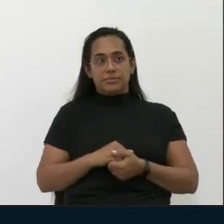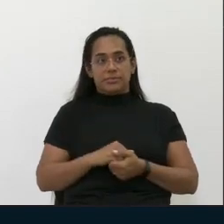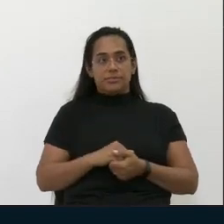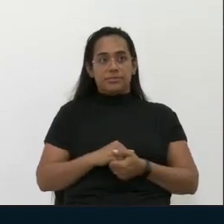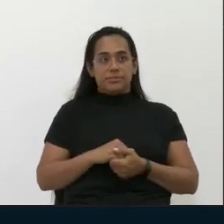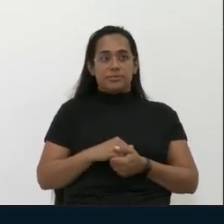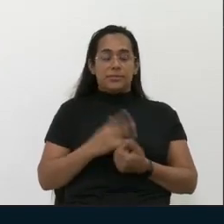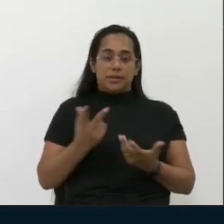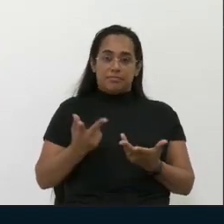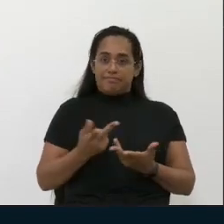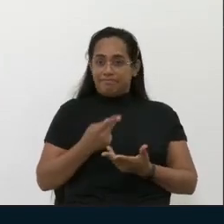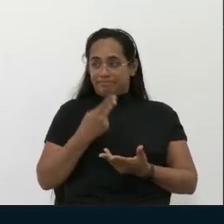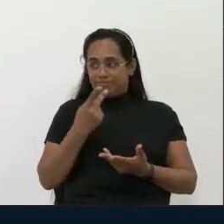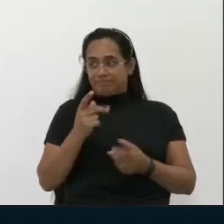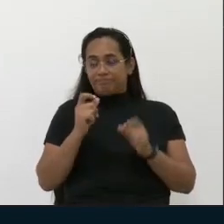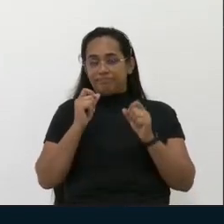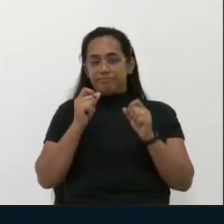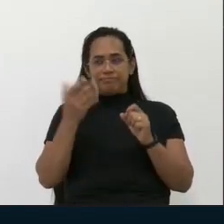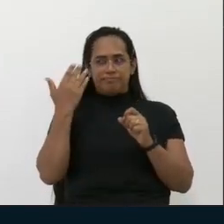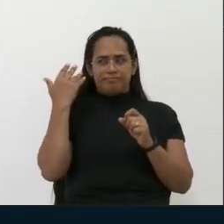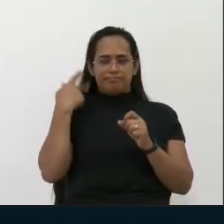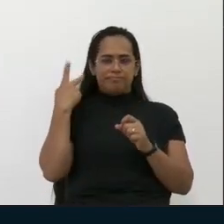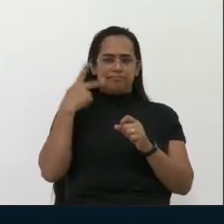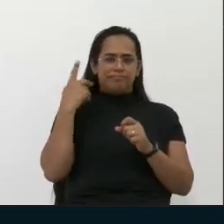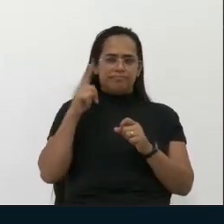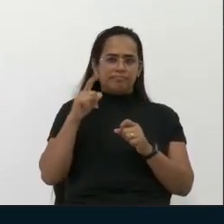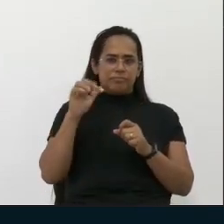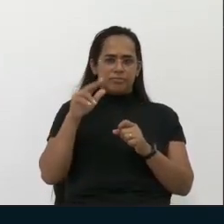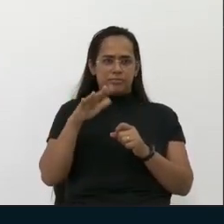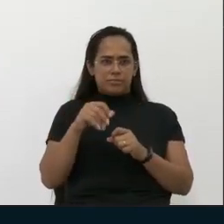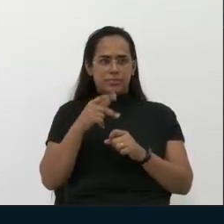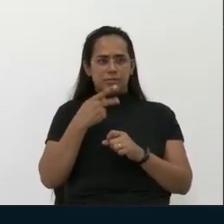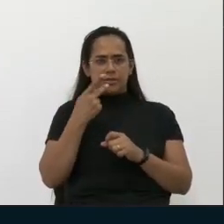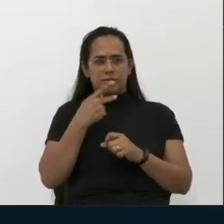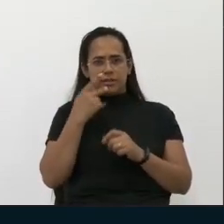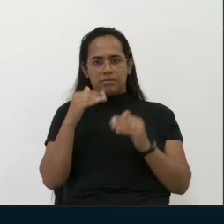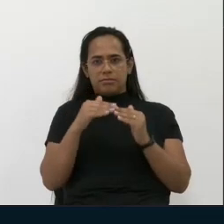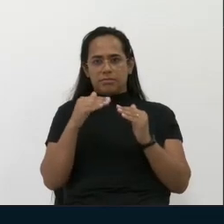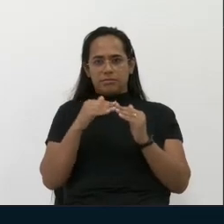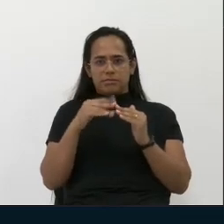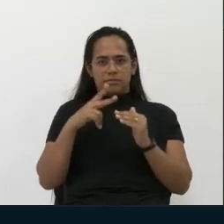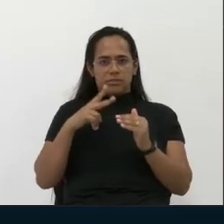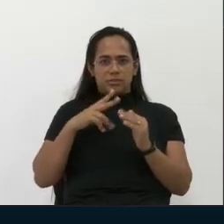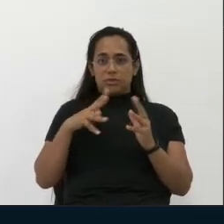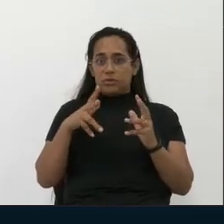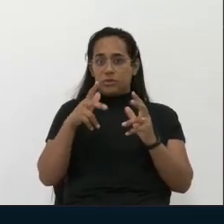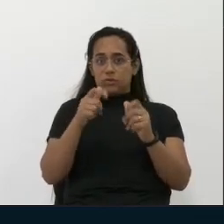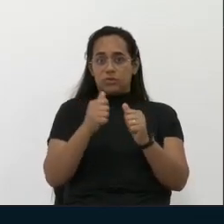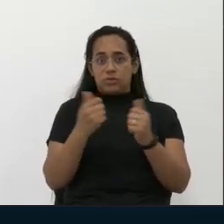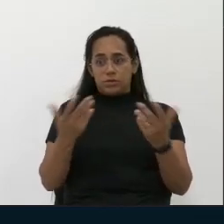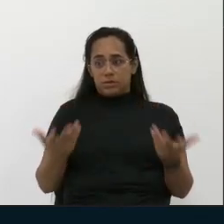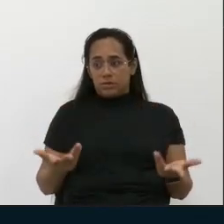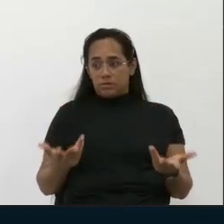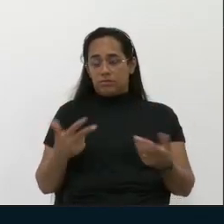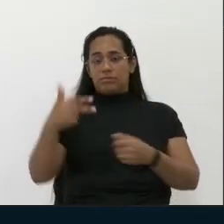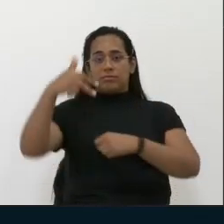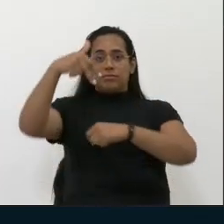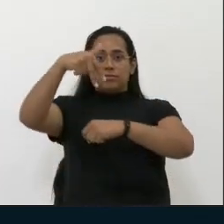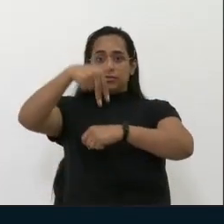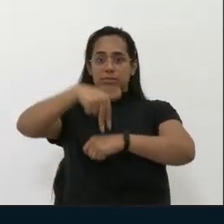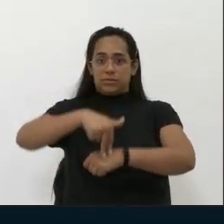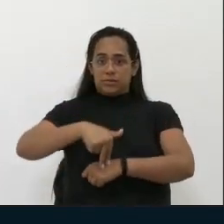isso porque é o seguinte, quando o vereador Lauri falou só a favor de privatizar tudo, vereador, vai lá na tribuna e diz que Vossa Excelência é a favor, por exemplo,